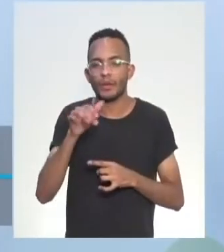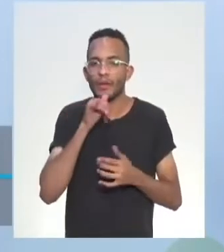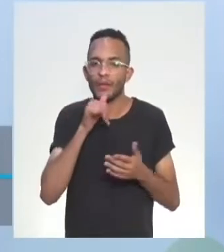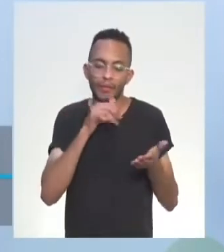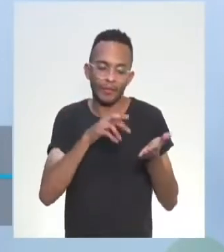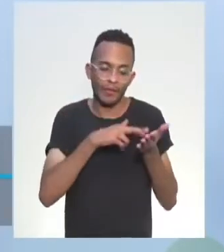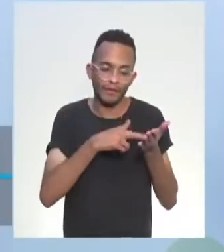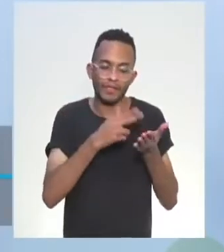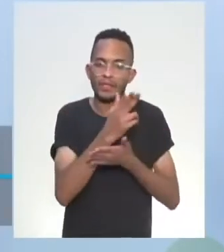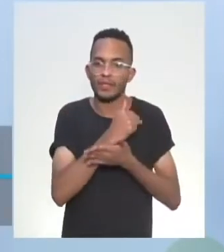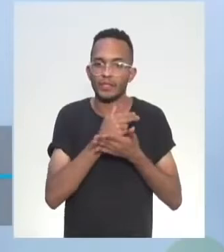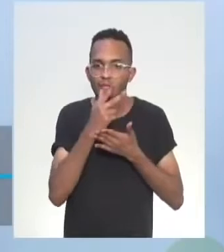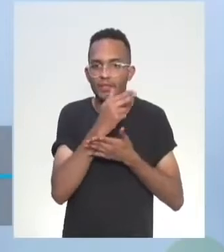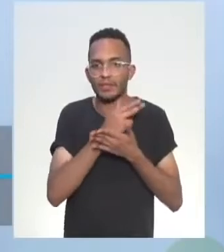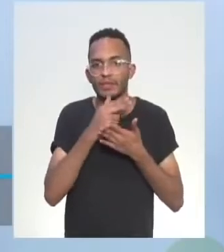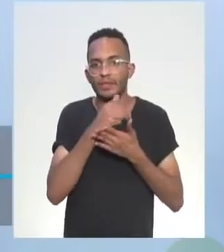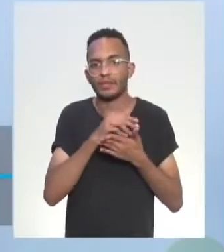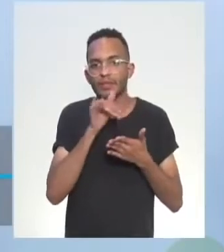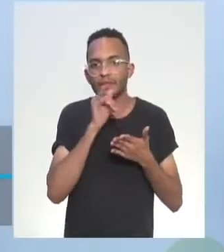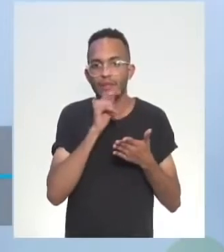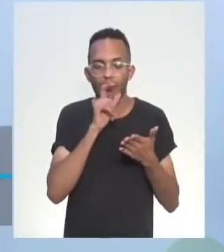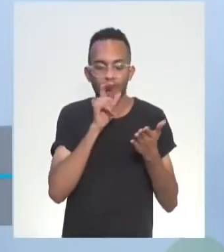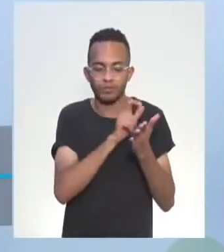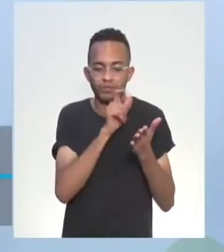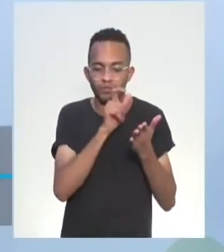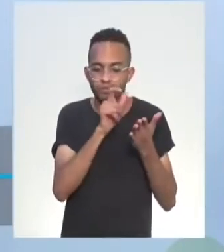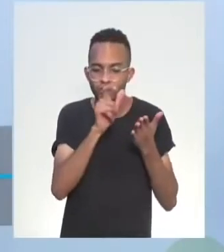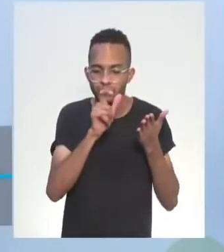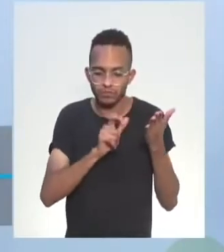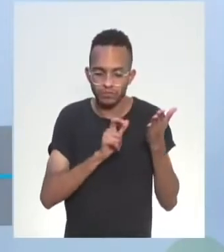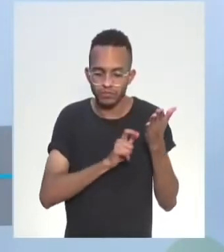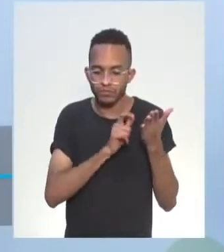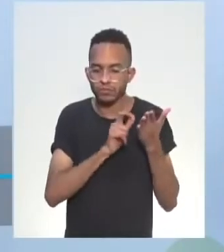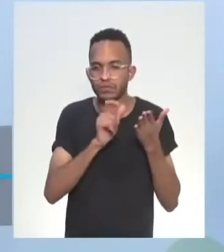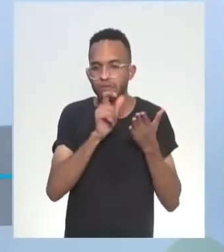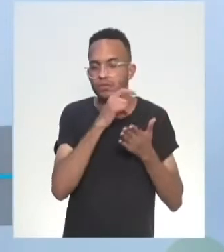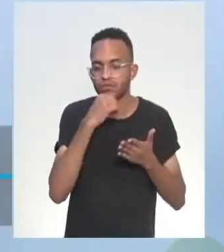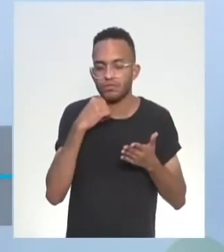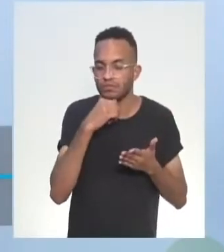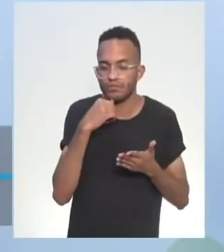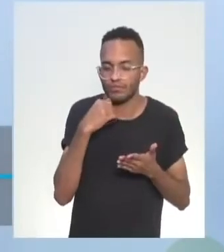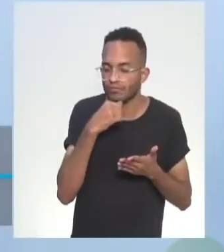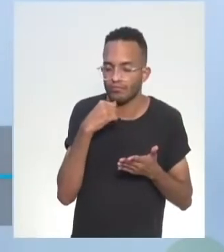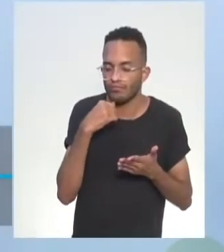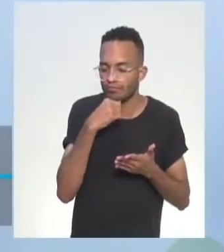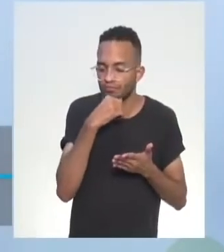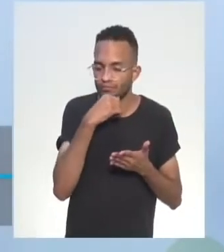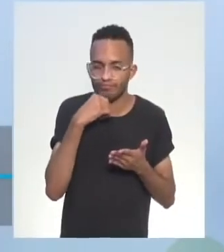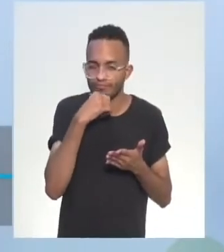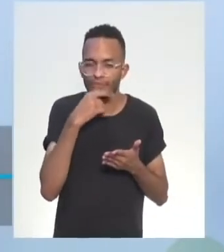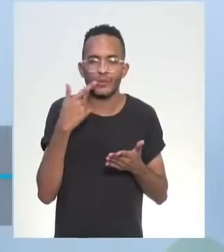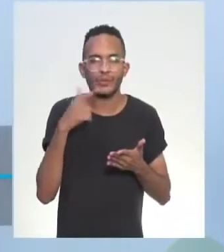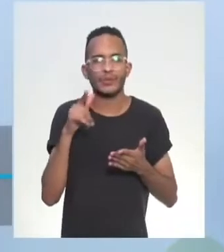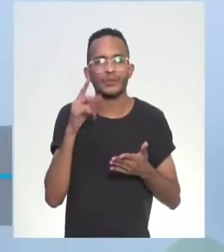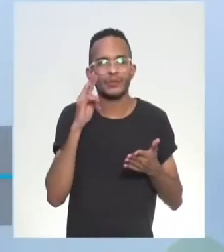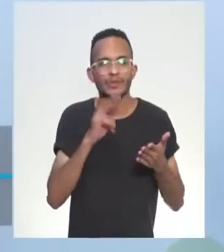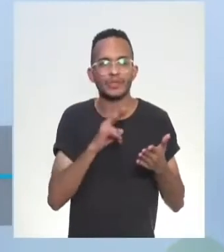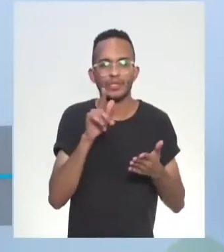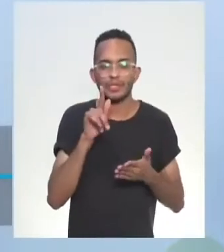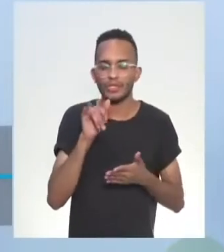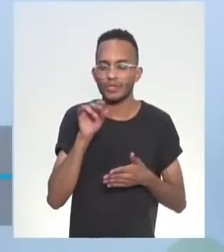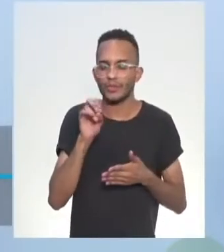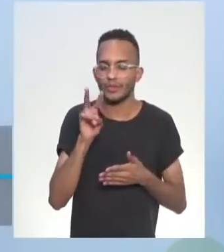revistas desenhadas e os desenhos ficam em pequenos quadros. Sim. Vamos ver aqui, deixa eu ver. A aluna